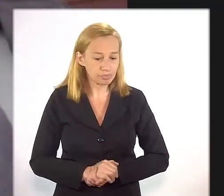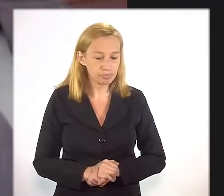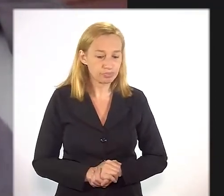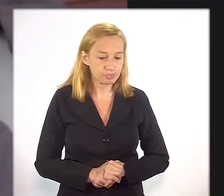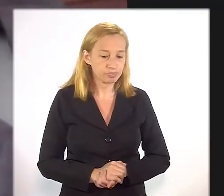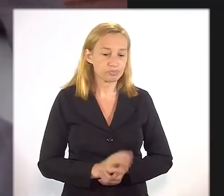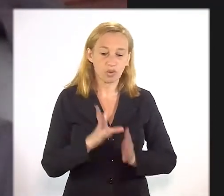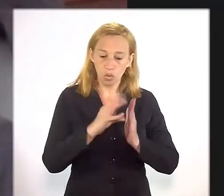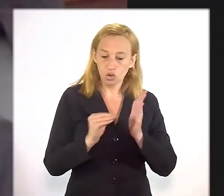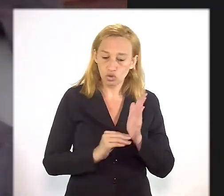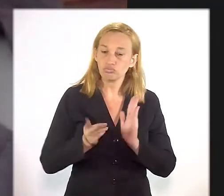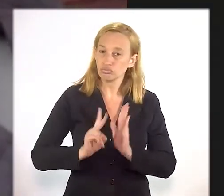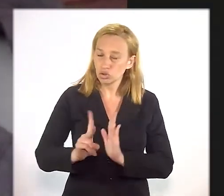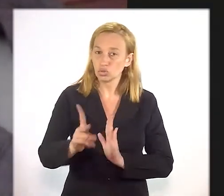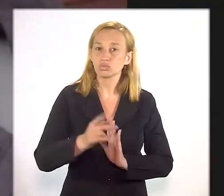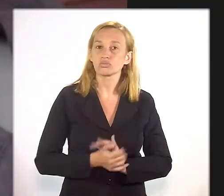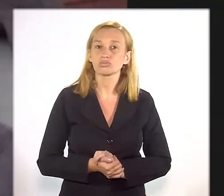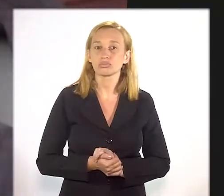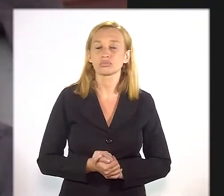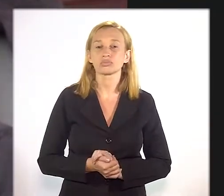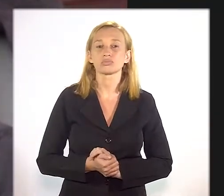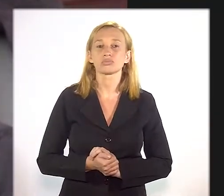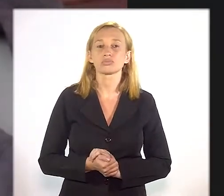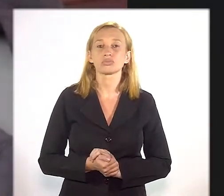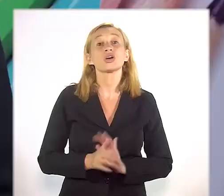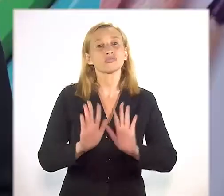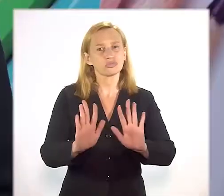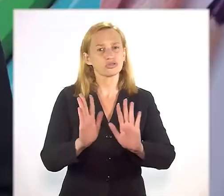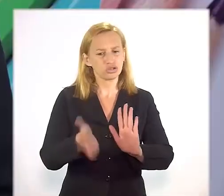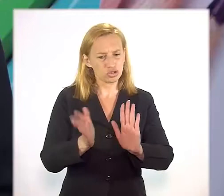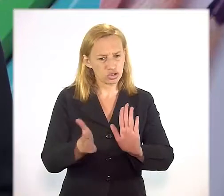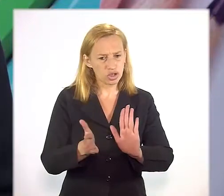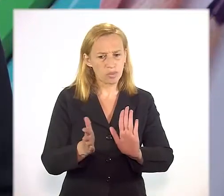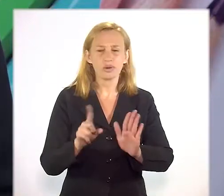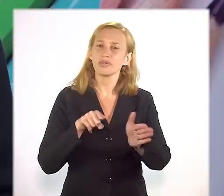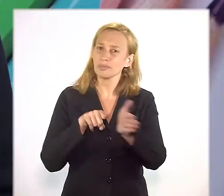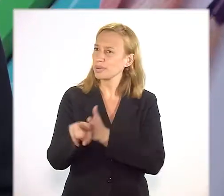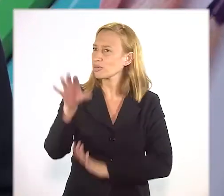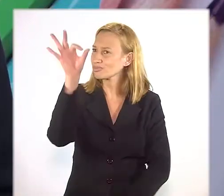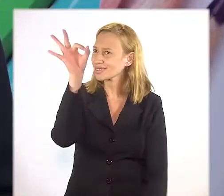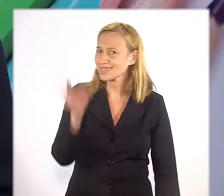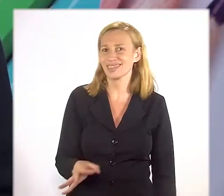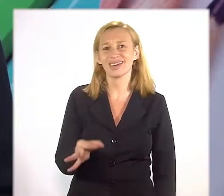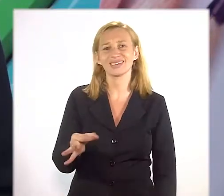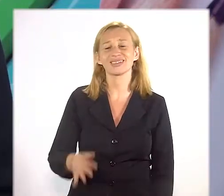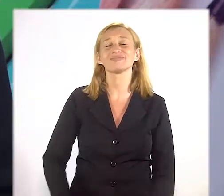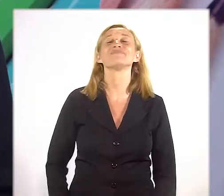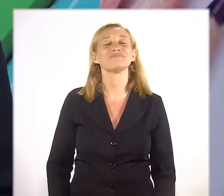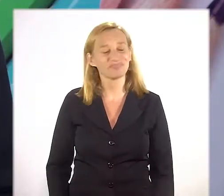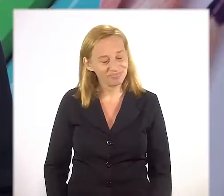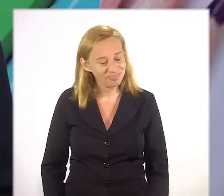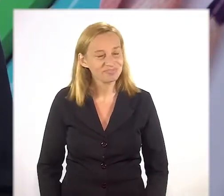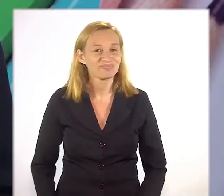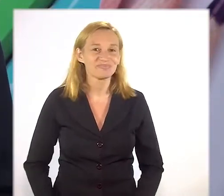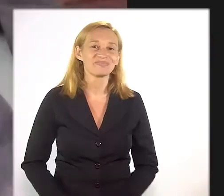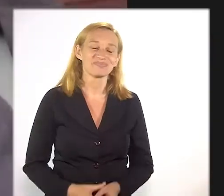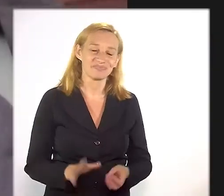explicarei. Há uma razão para isso continuar. Há uma. Não, então, já pode considerar a pergunta feita.